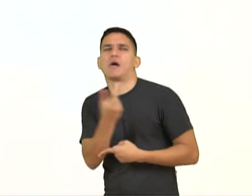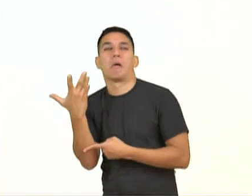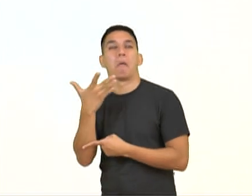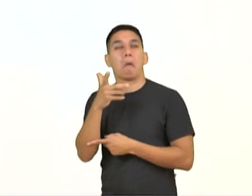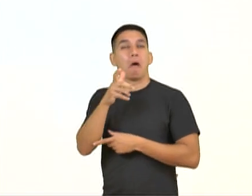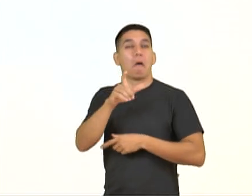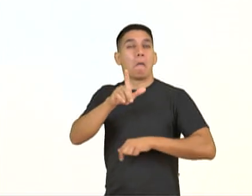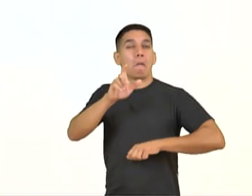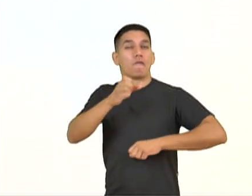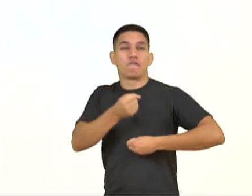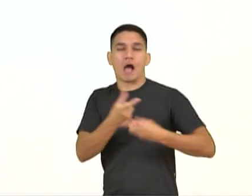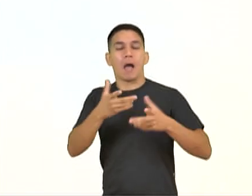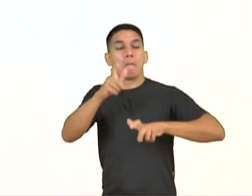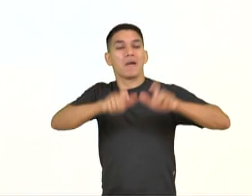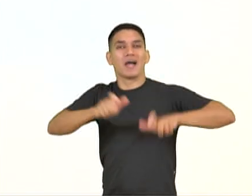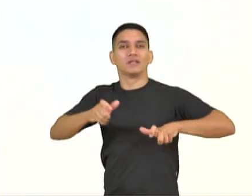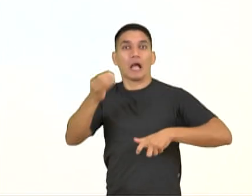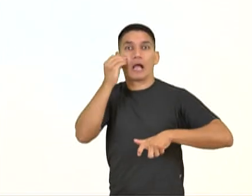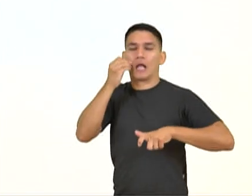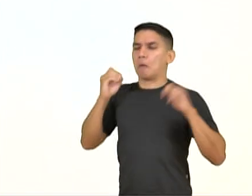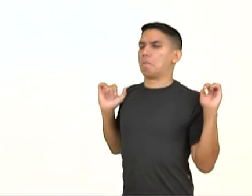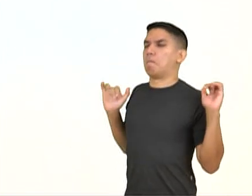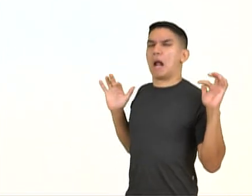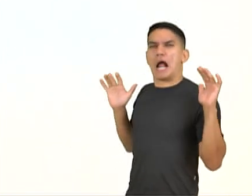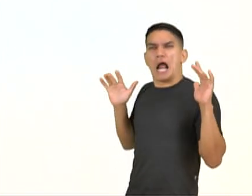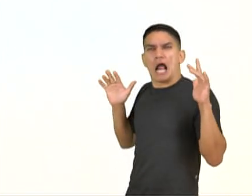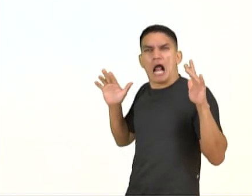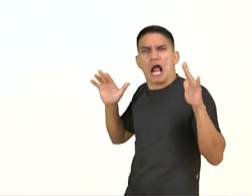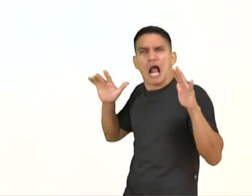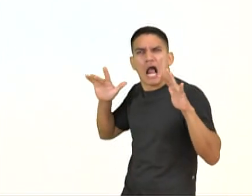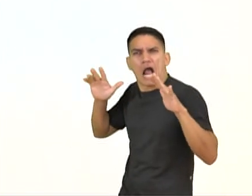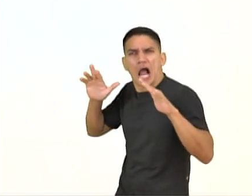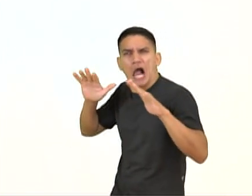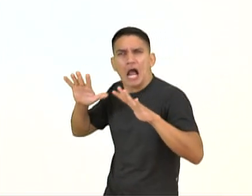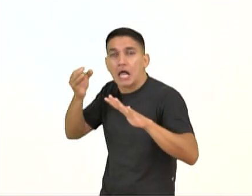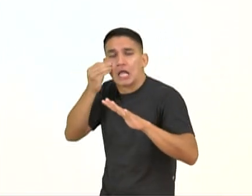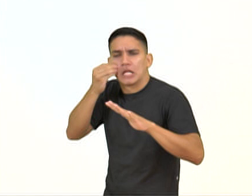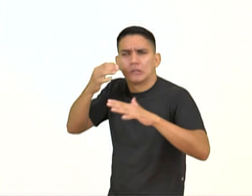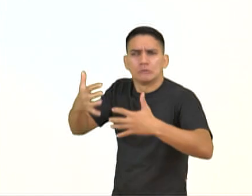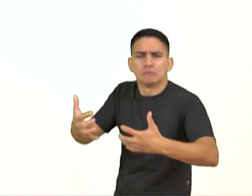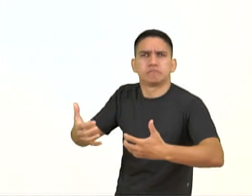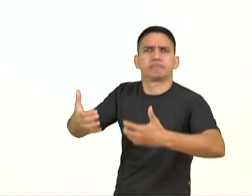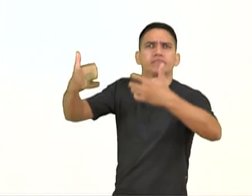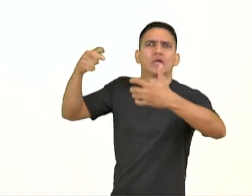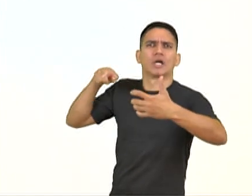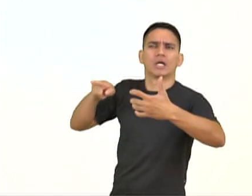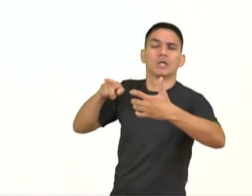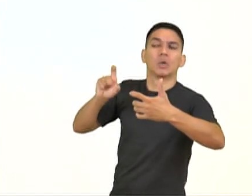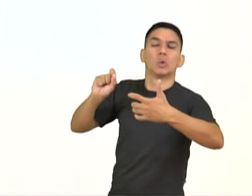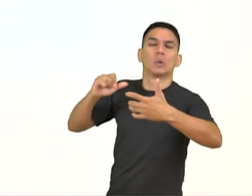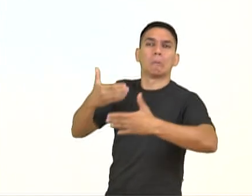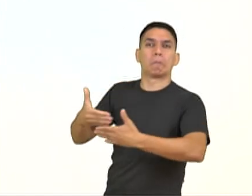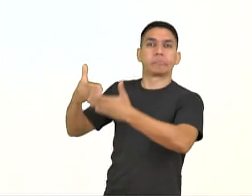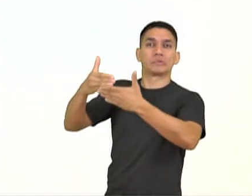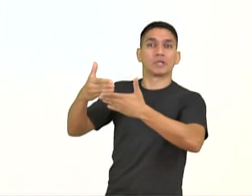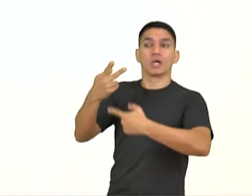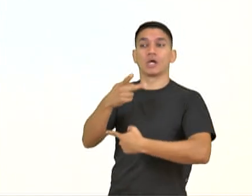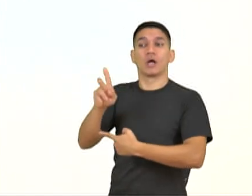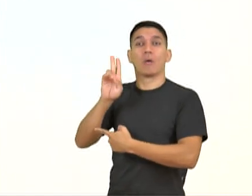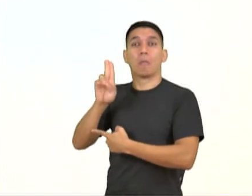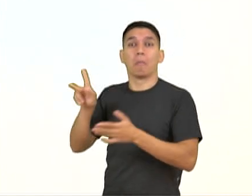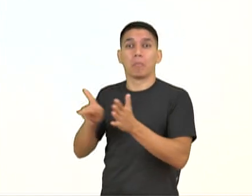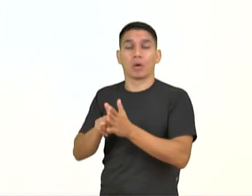pessoas tentando invadir uma espécie, né, de uma fortaleza. Essa fortaleza aqui se